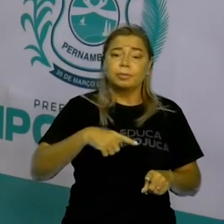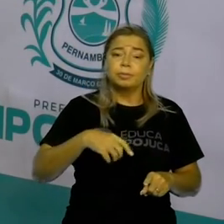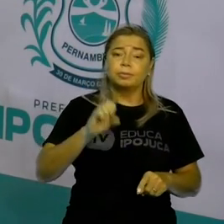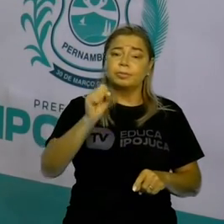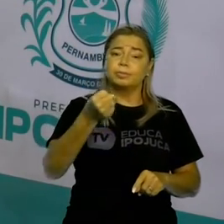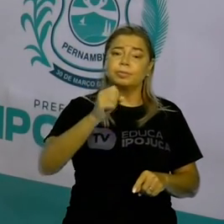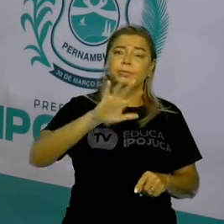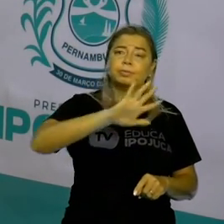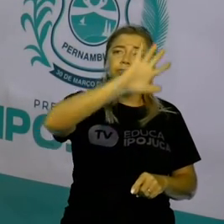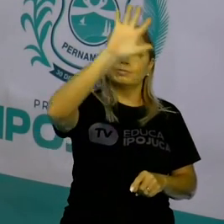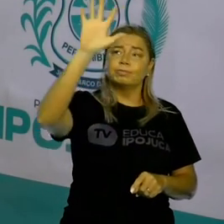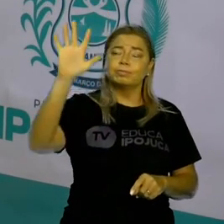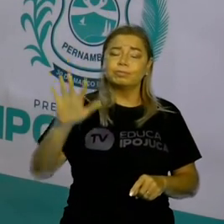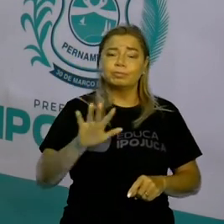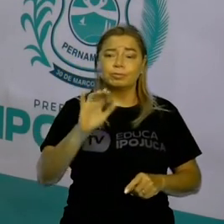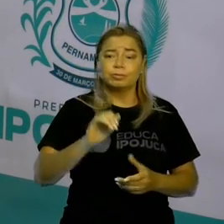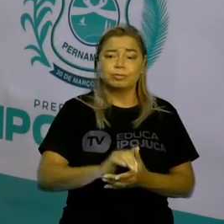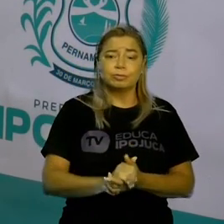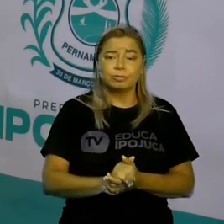isso daí dá o total de